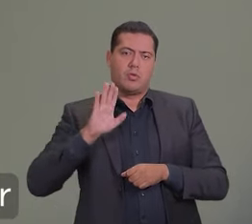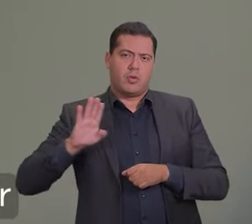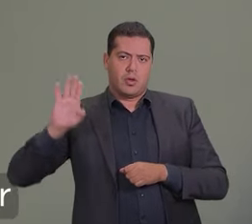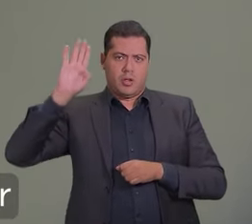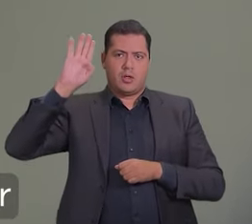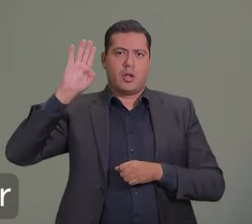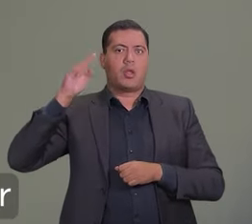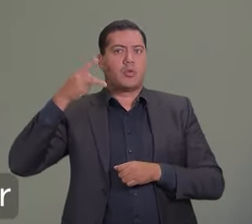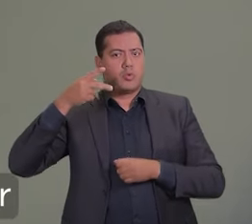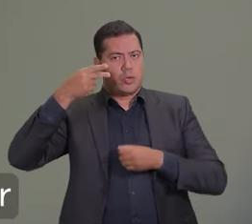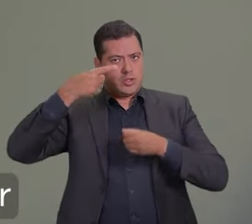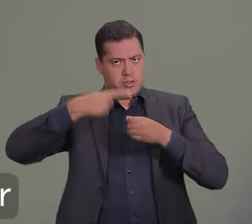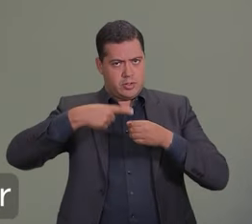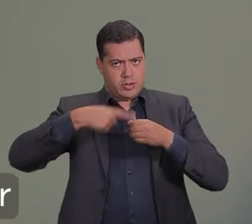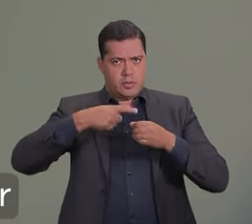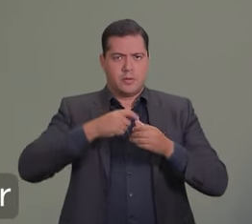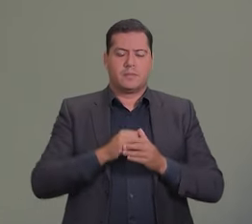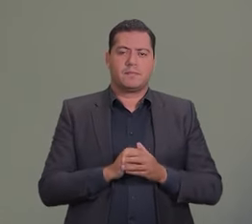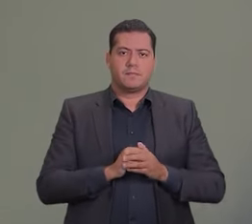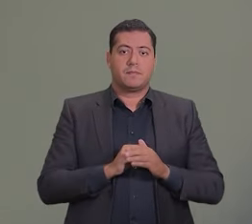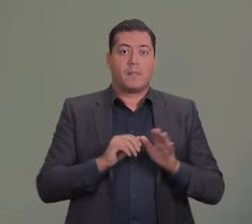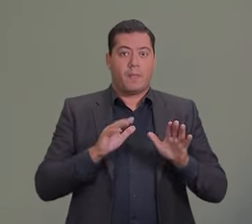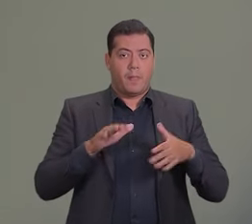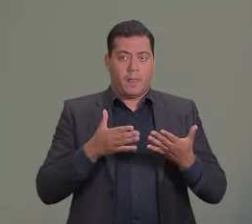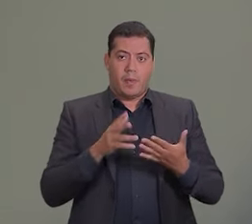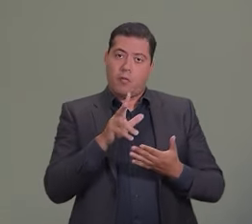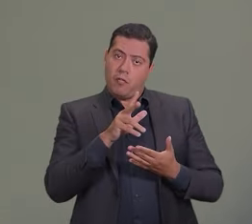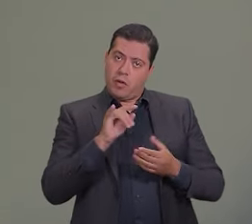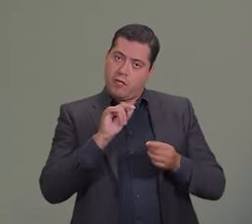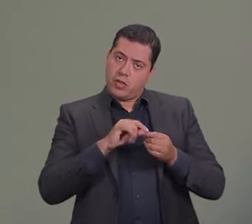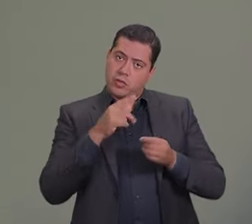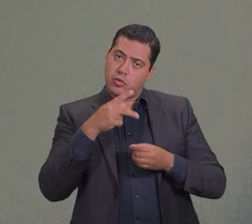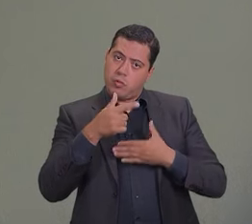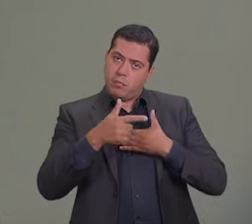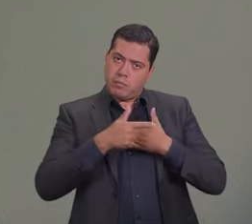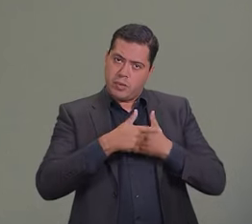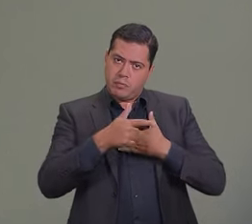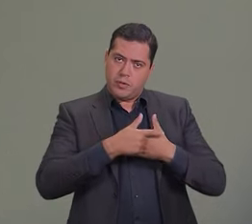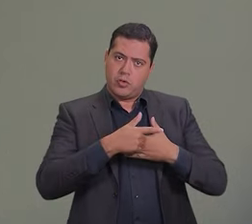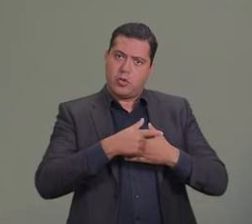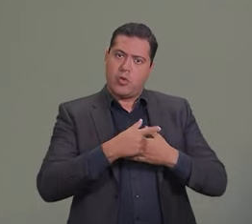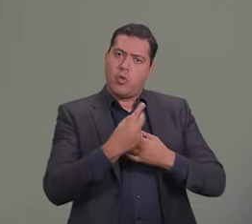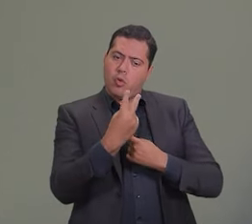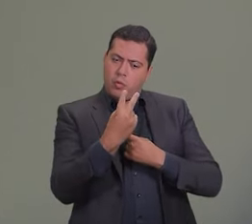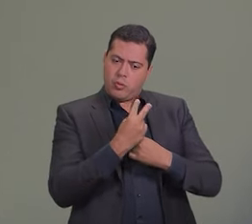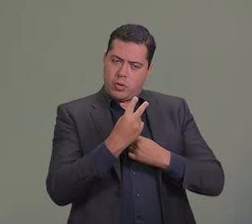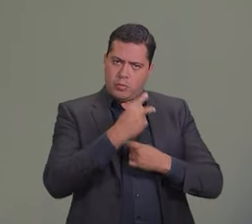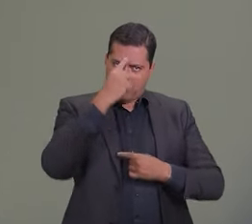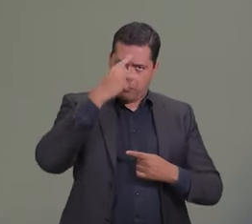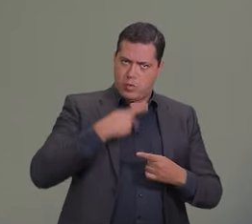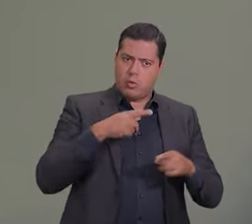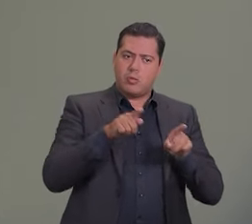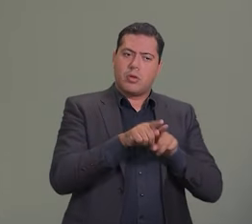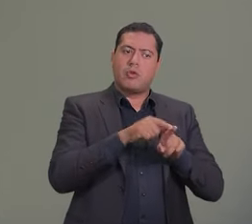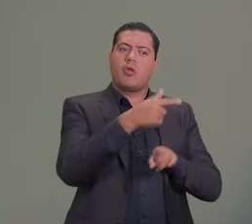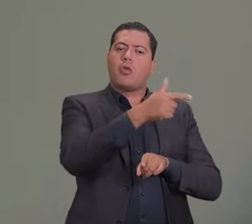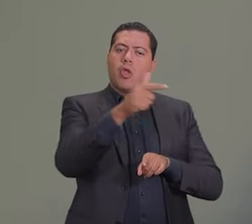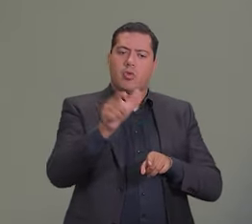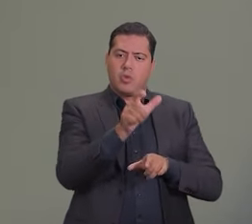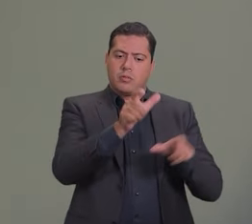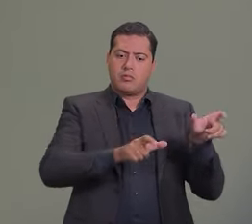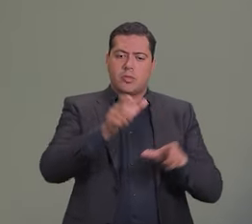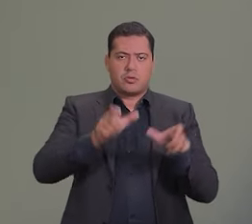assim, cada um desempenhará o seu dever de cuidar de si e do outro, para juntos sermos autores da